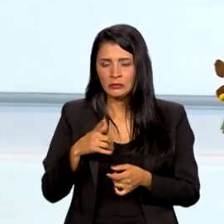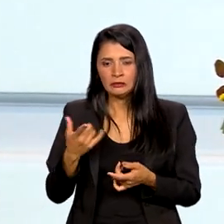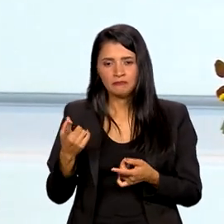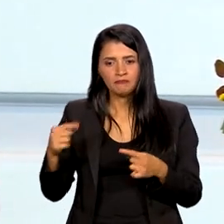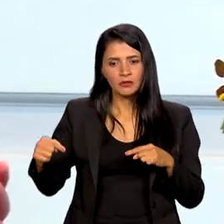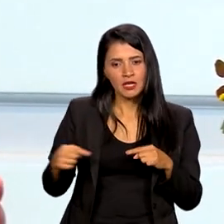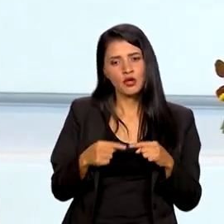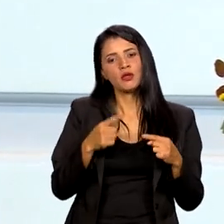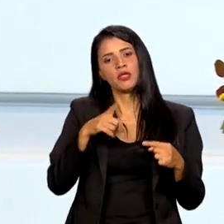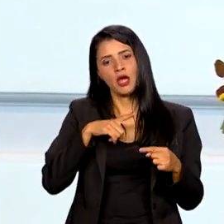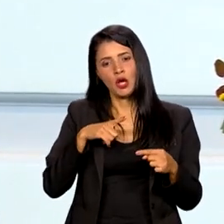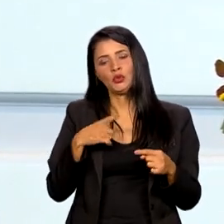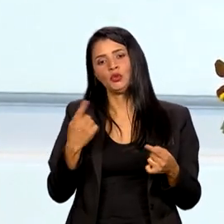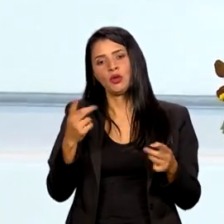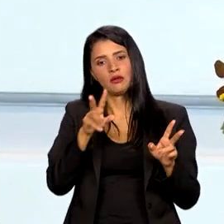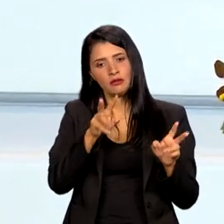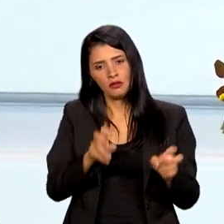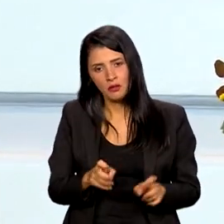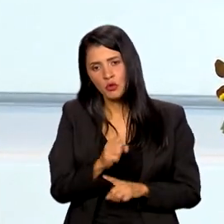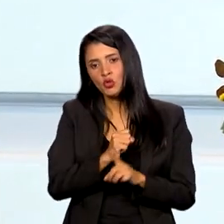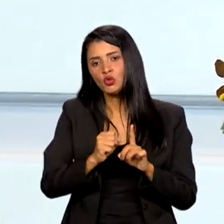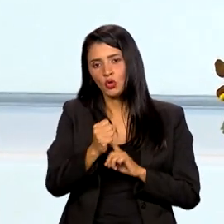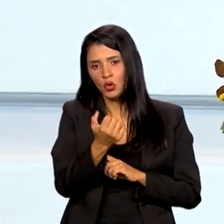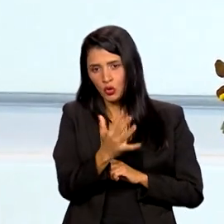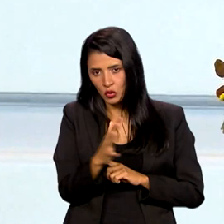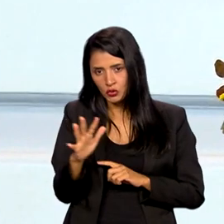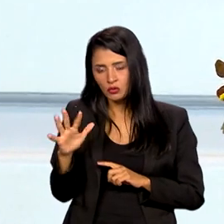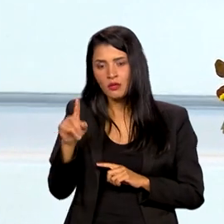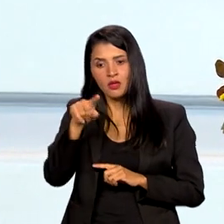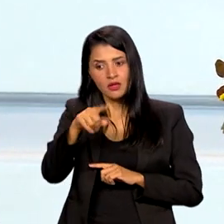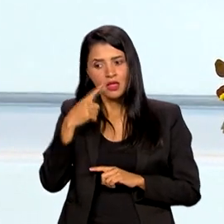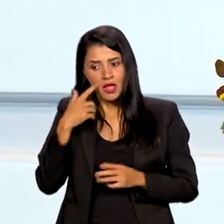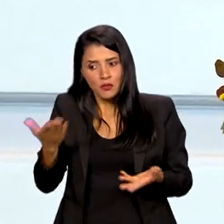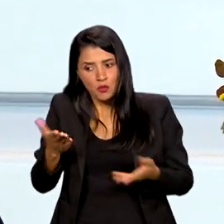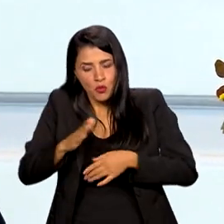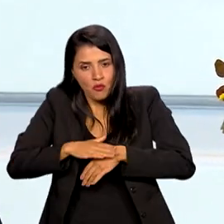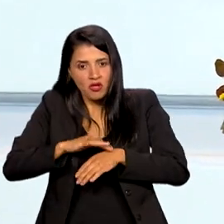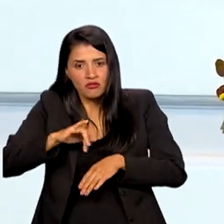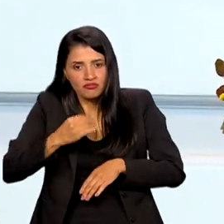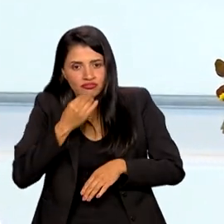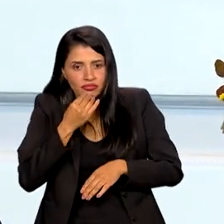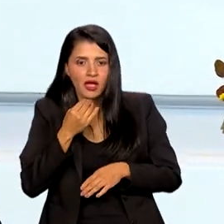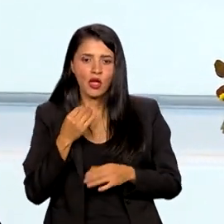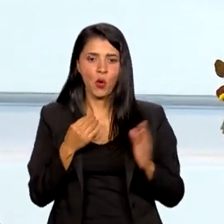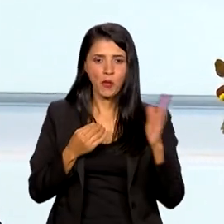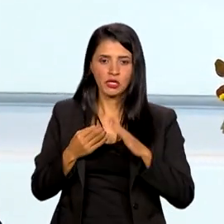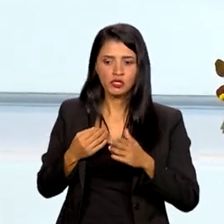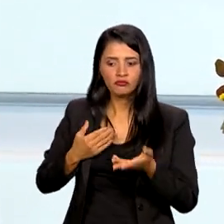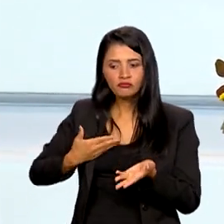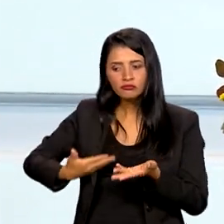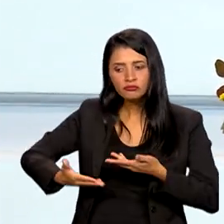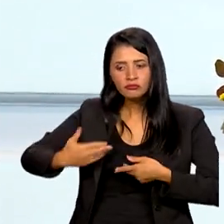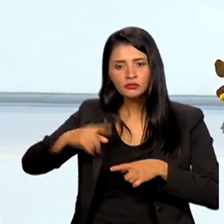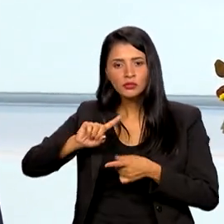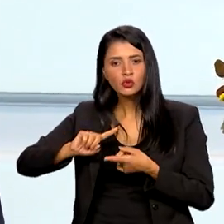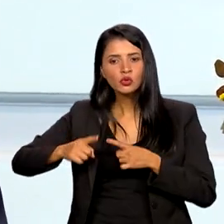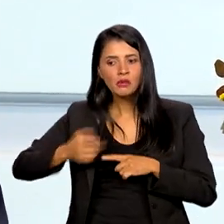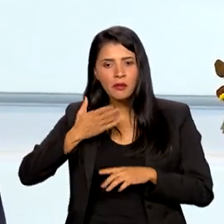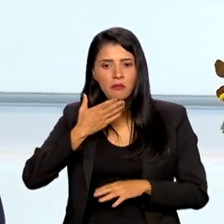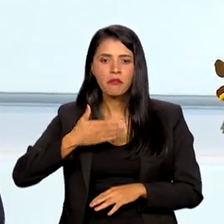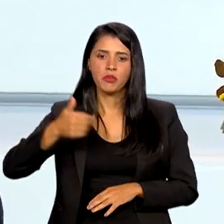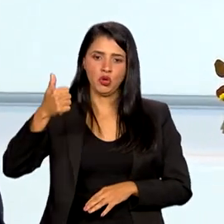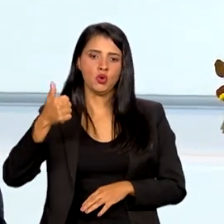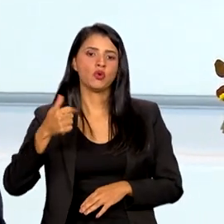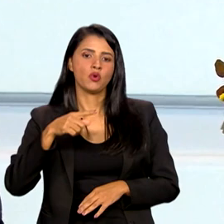relacionadas às questões socioambientais. E é nessa janela de oportunidade que o Brasil vem discutindo para melhorar os termos daquilo que foi pactuado